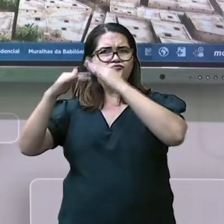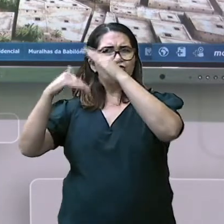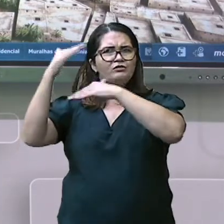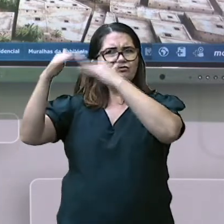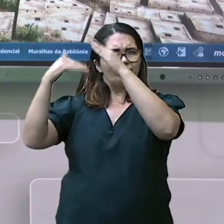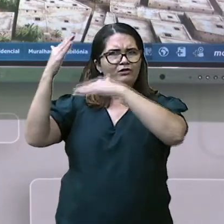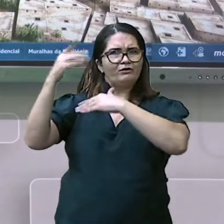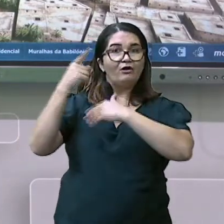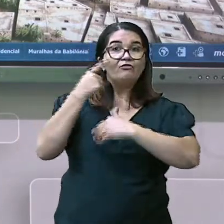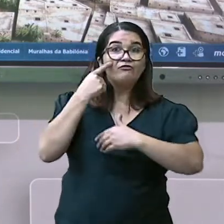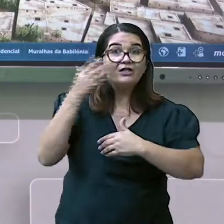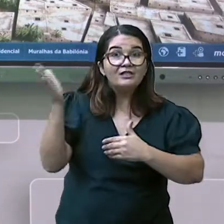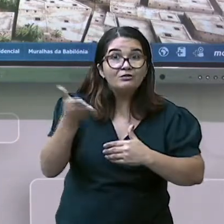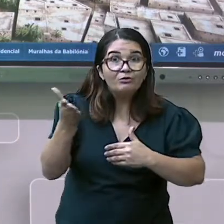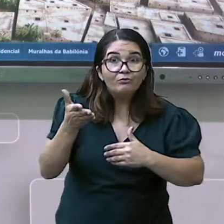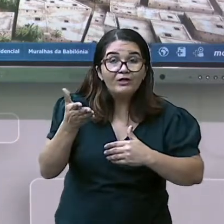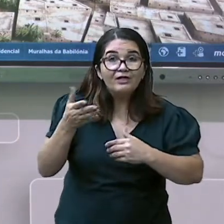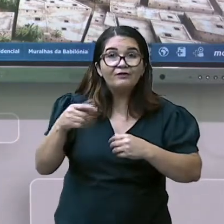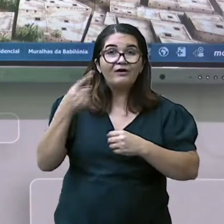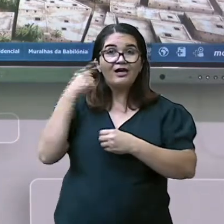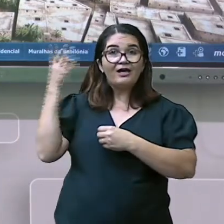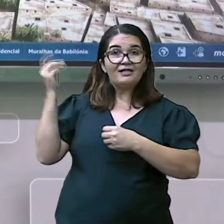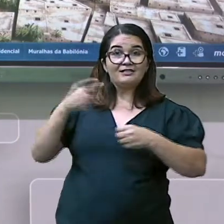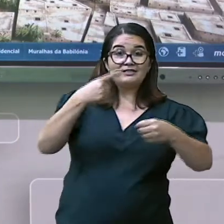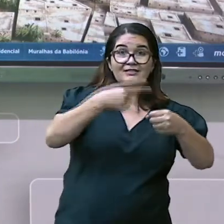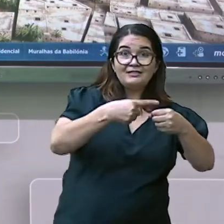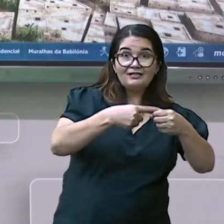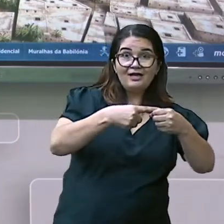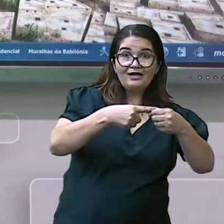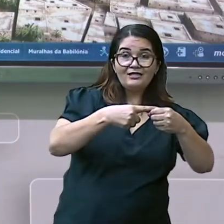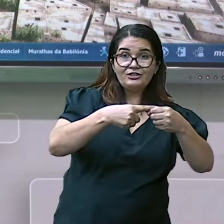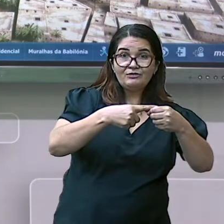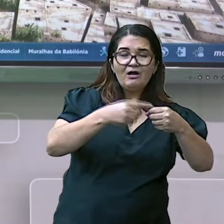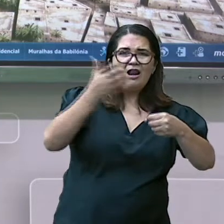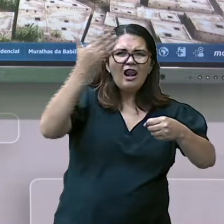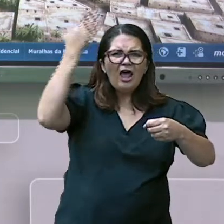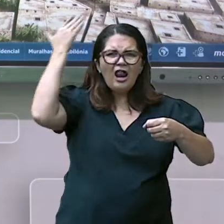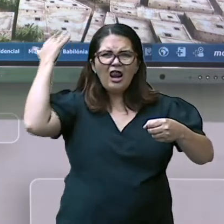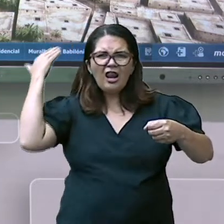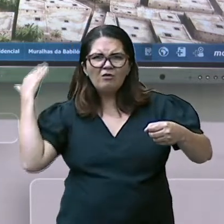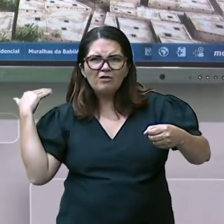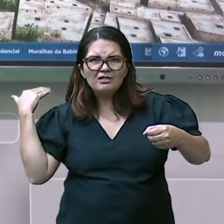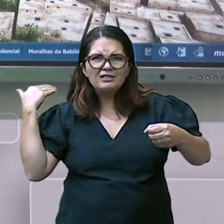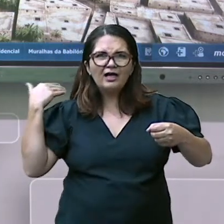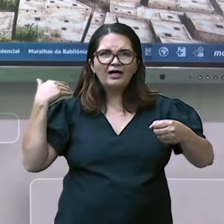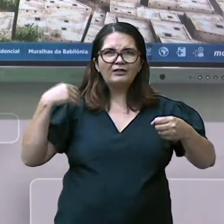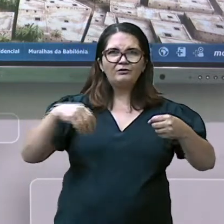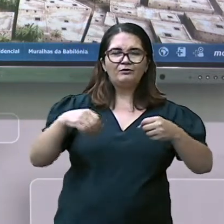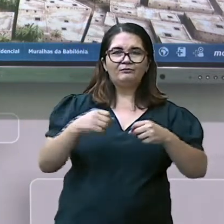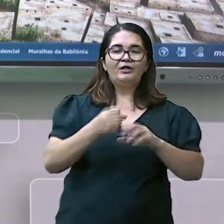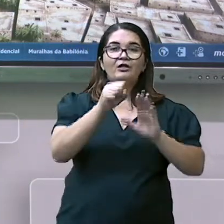ver a cidade da Babilônia. Observem aí, século